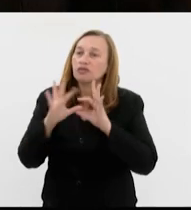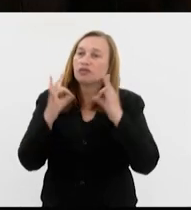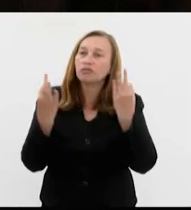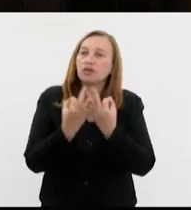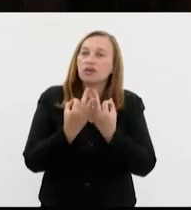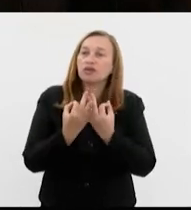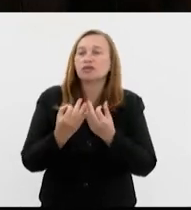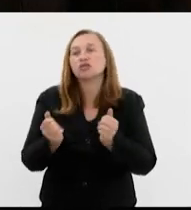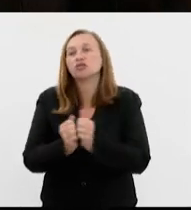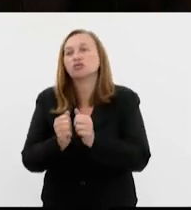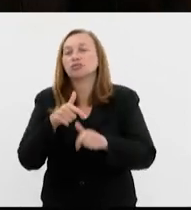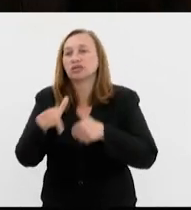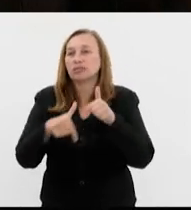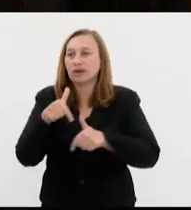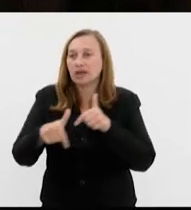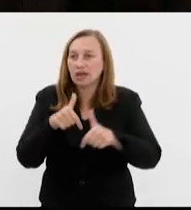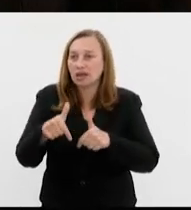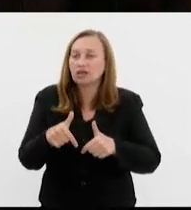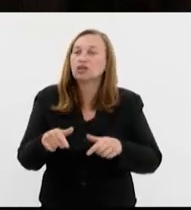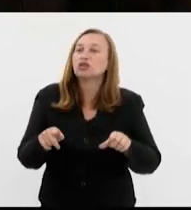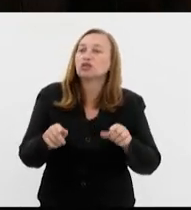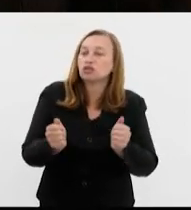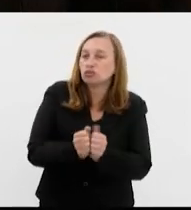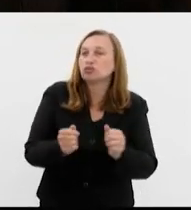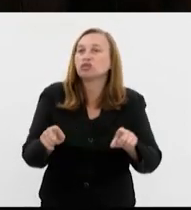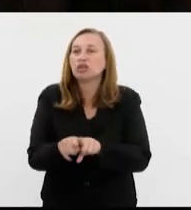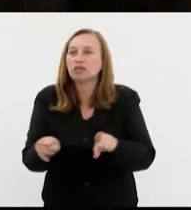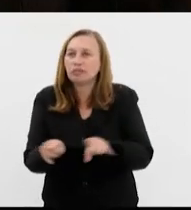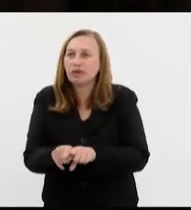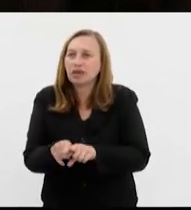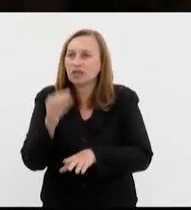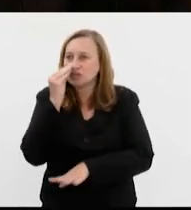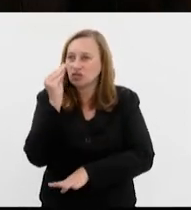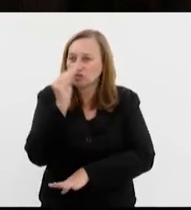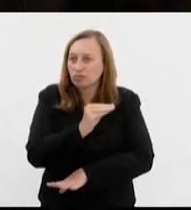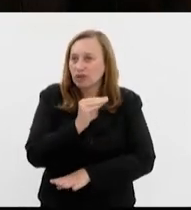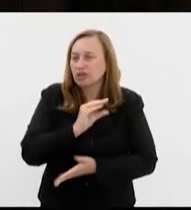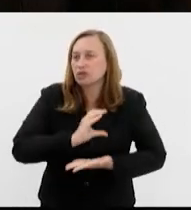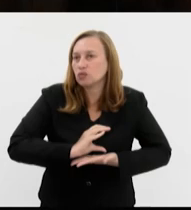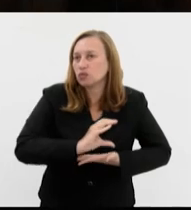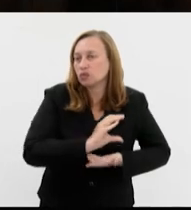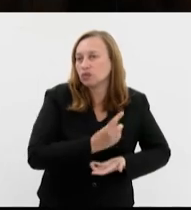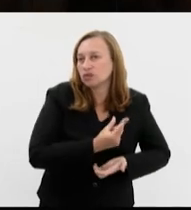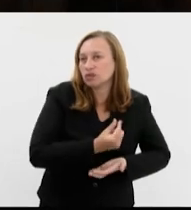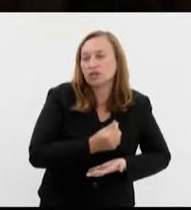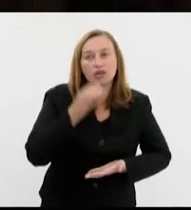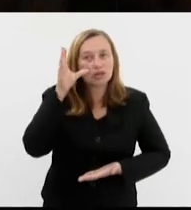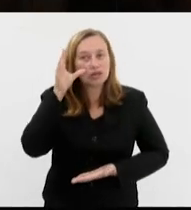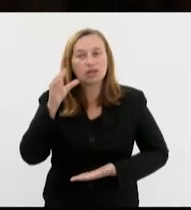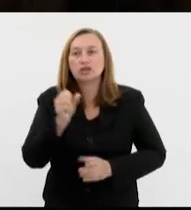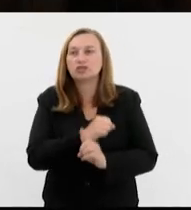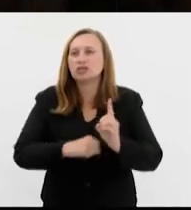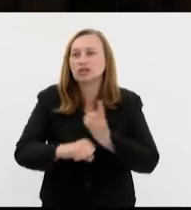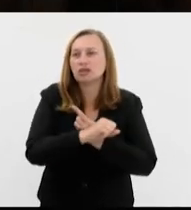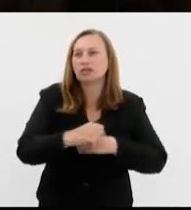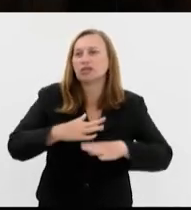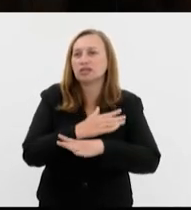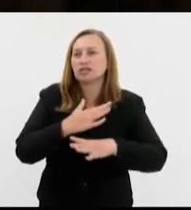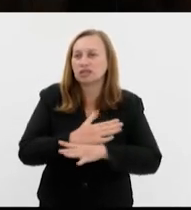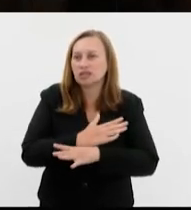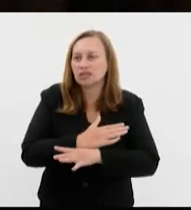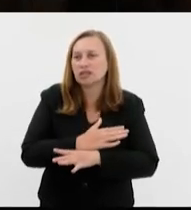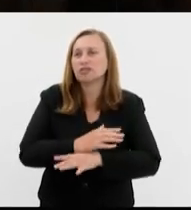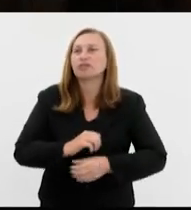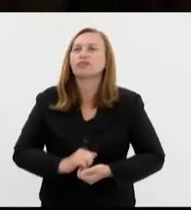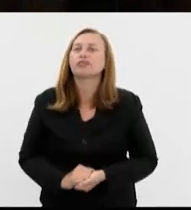fazer esse trabalho. Junto disso também, ignora os recursos que estão no Fundo de Habitação de Interesse Social lá na nossa cidade para atualizar, como